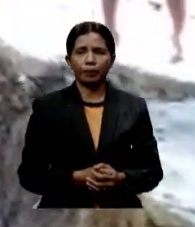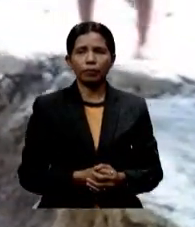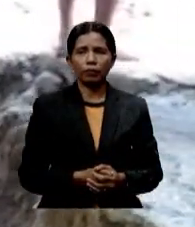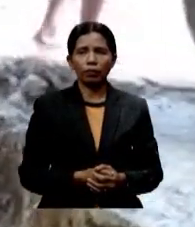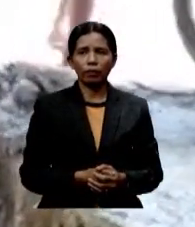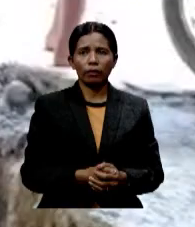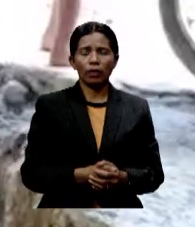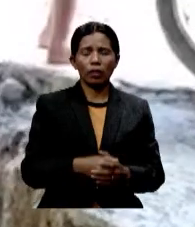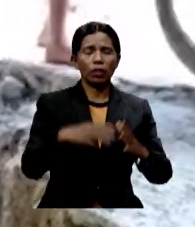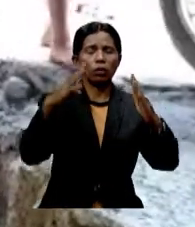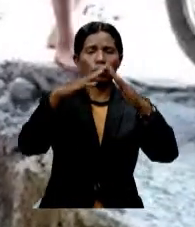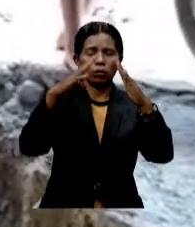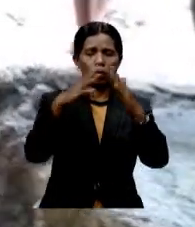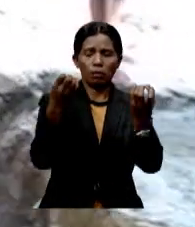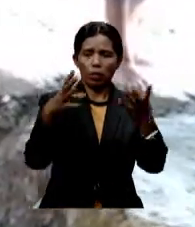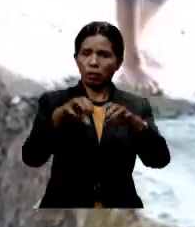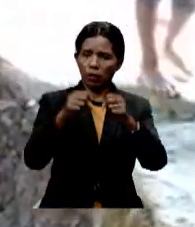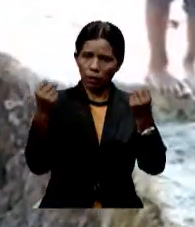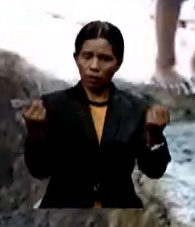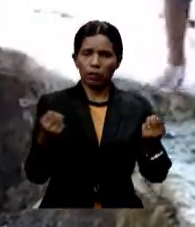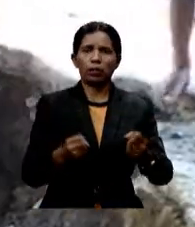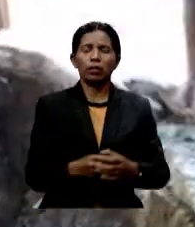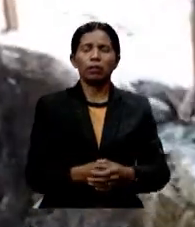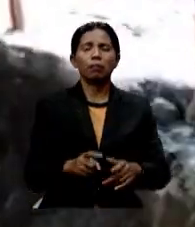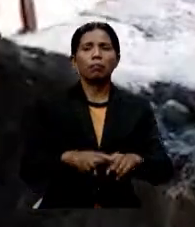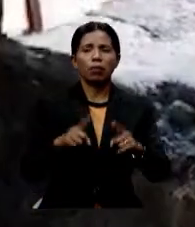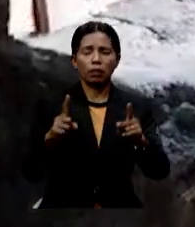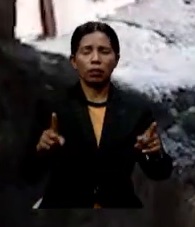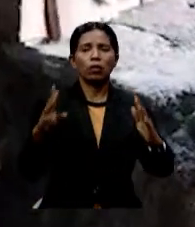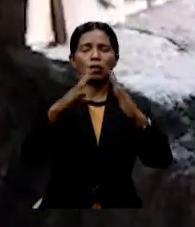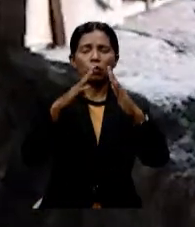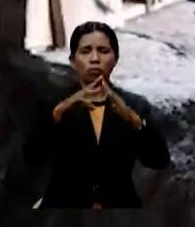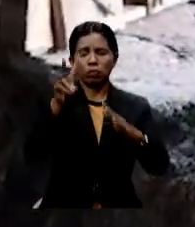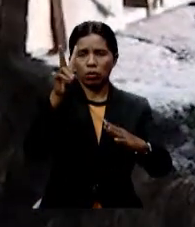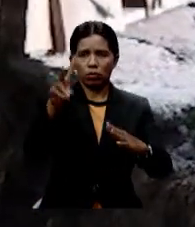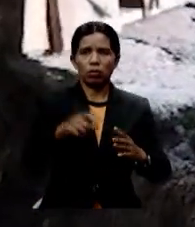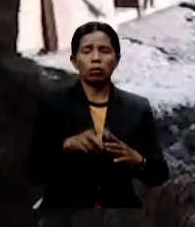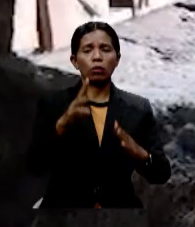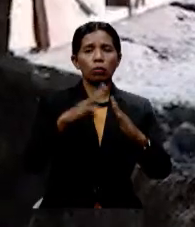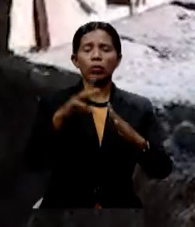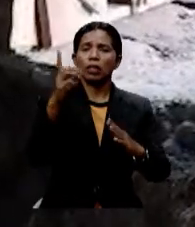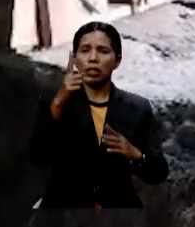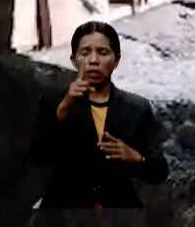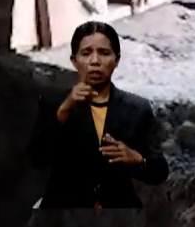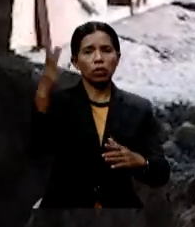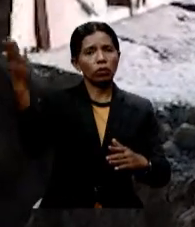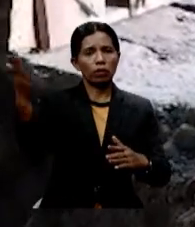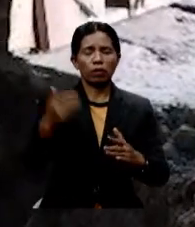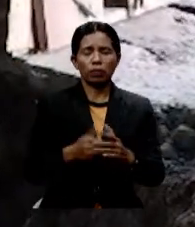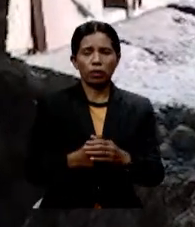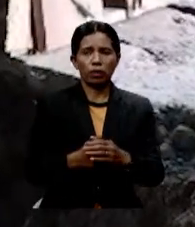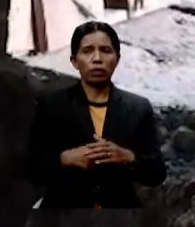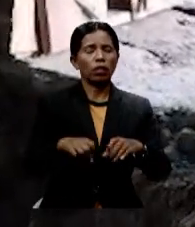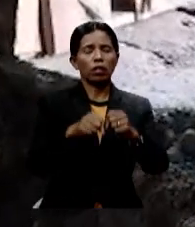uma gira matuba, mas bem ameaça Macas, mas uma rua, né? Uma ideia sorry neba na